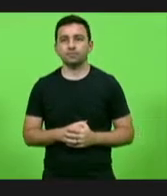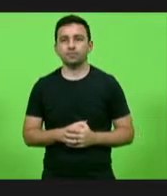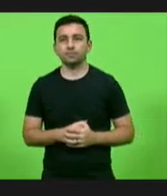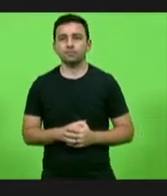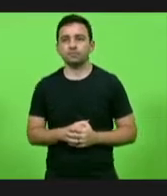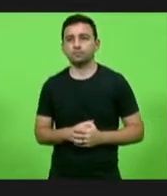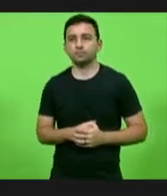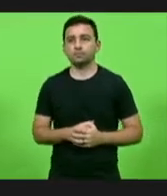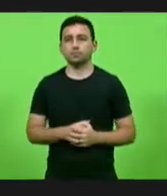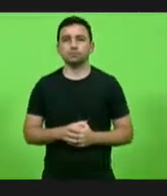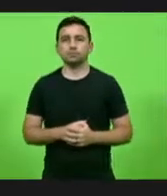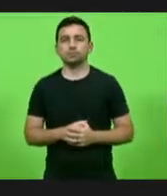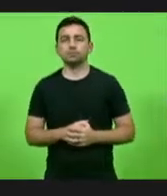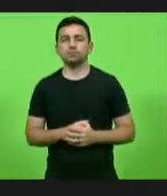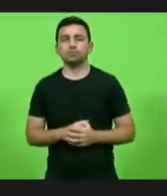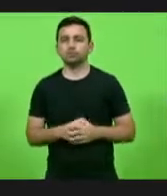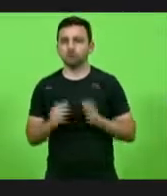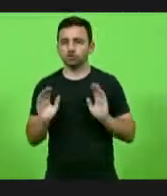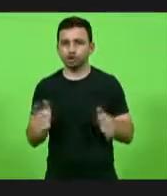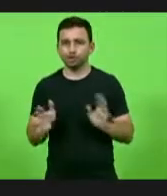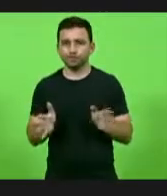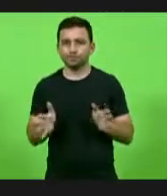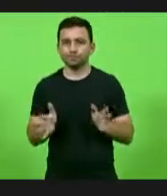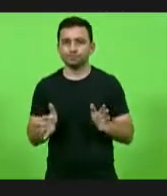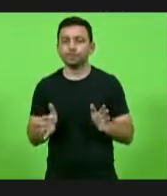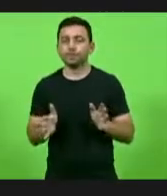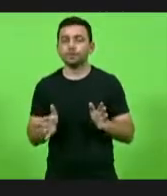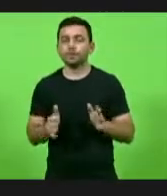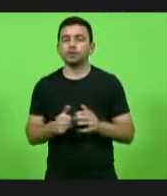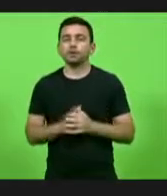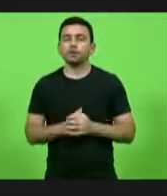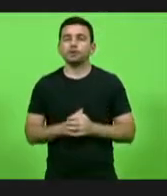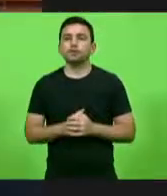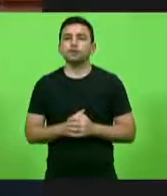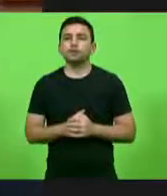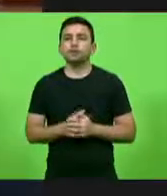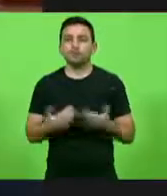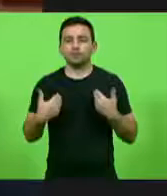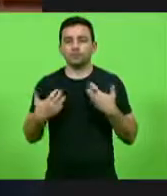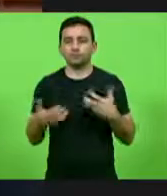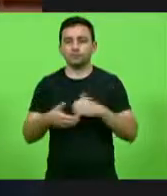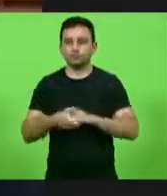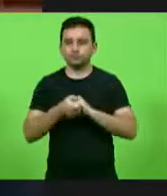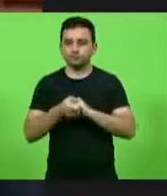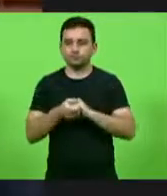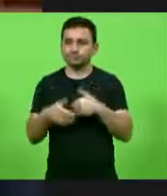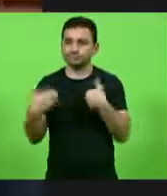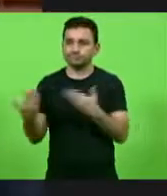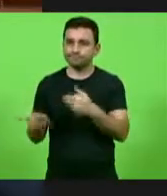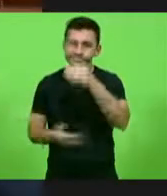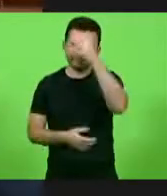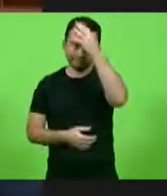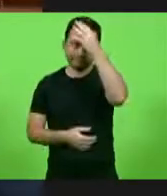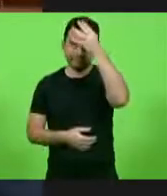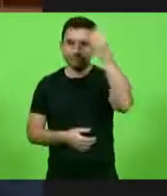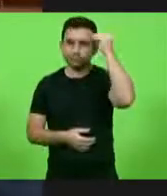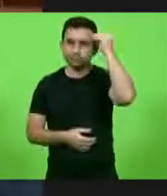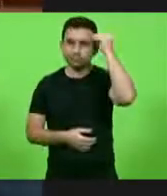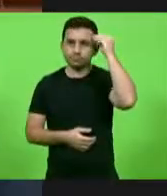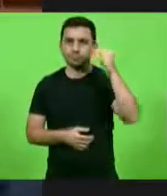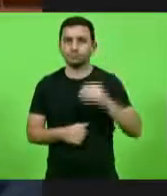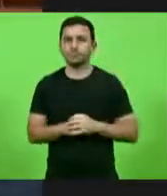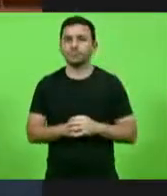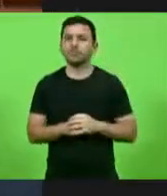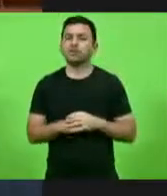Está me ouvindo? Agora sim. Então, presidente, quero aqui cumprimentar a deputada Luciane também, que contribui muito